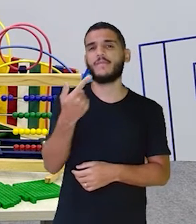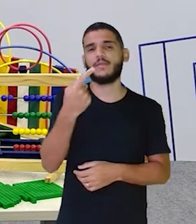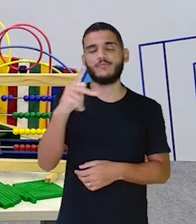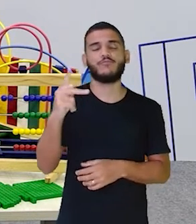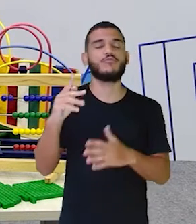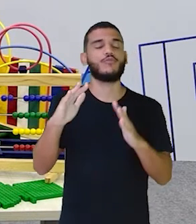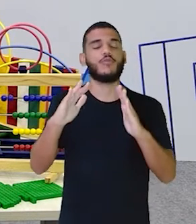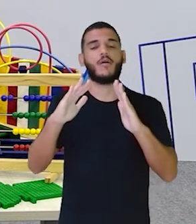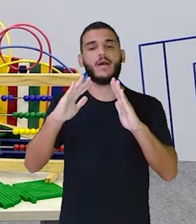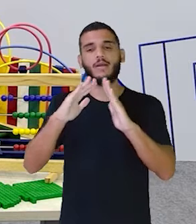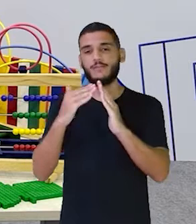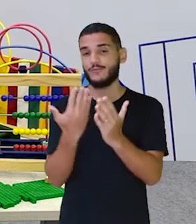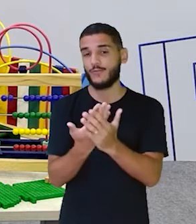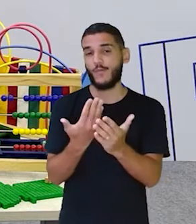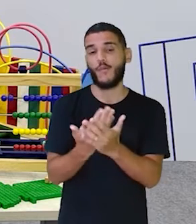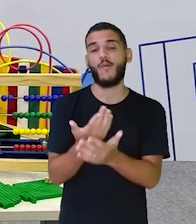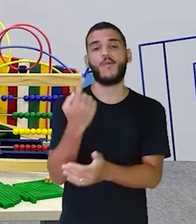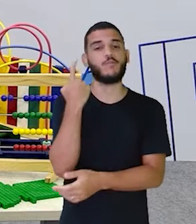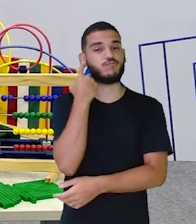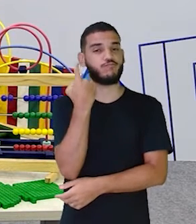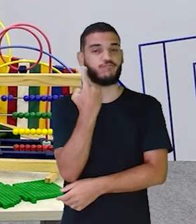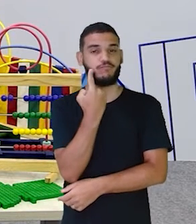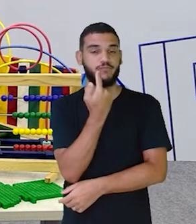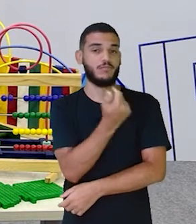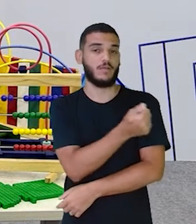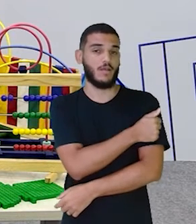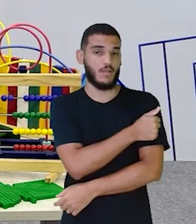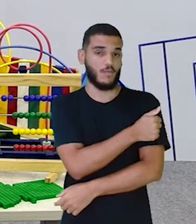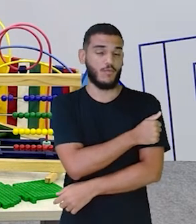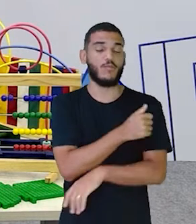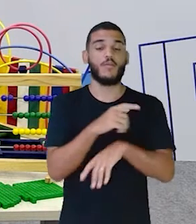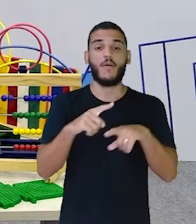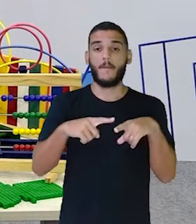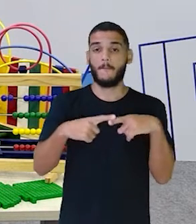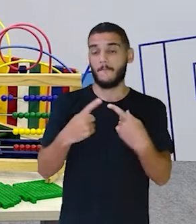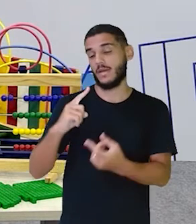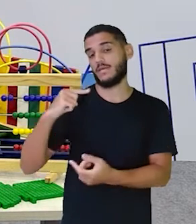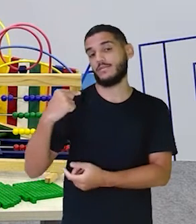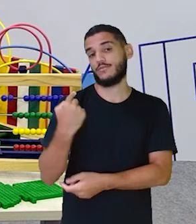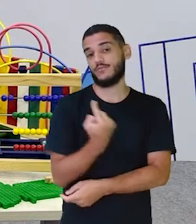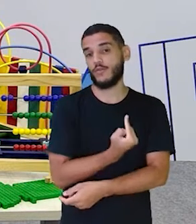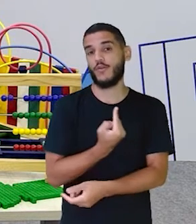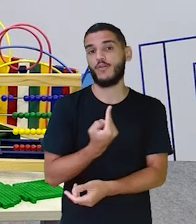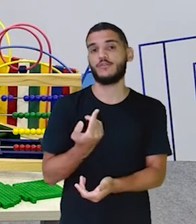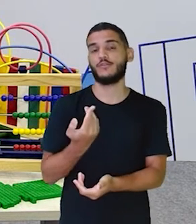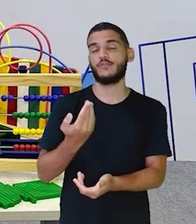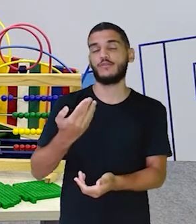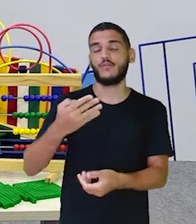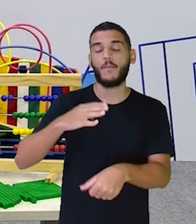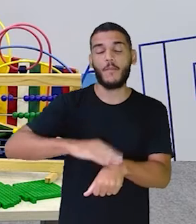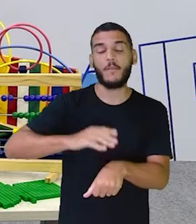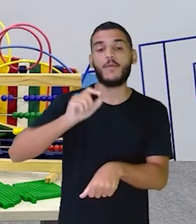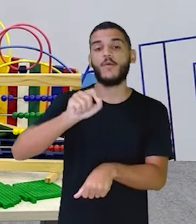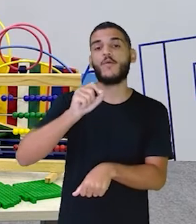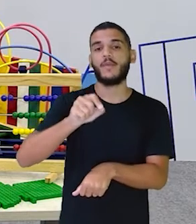aula um estudante surdo, mas aí estamos vivendo em um